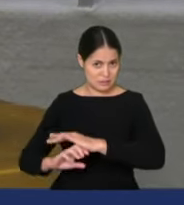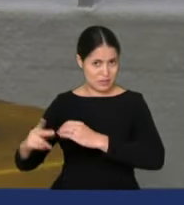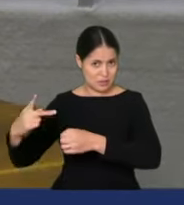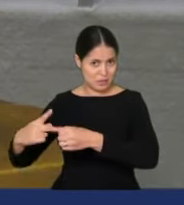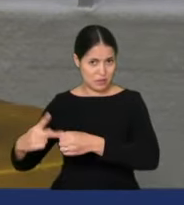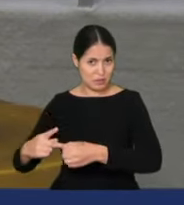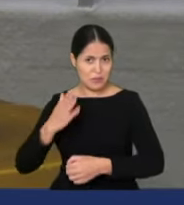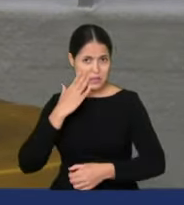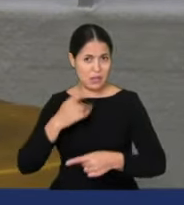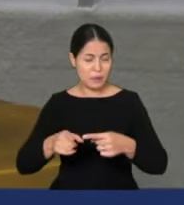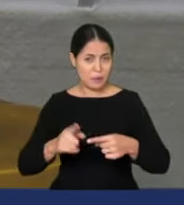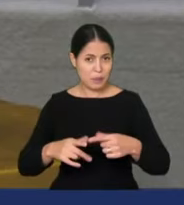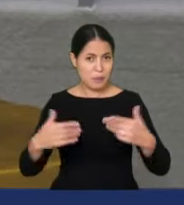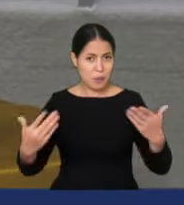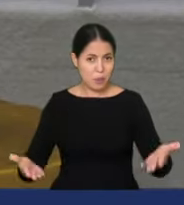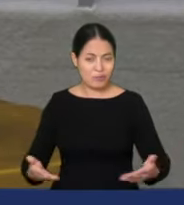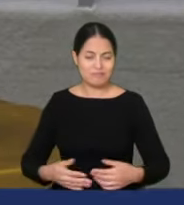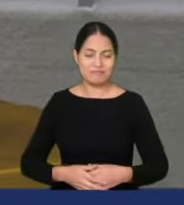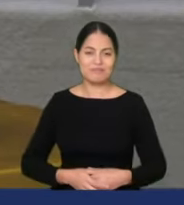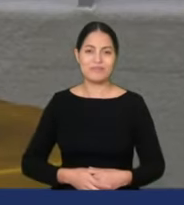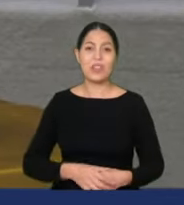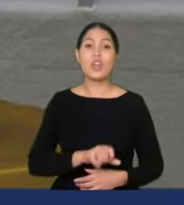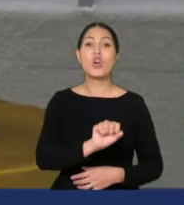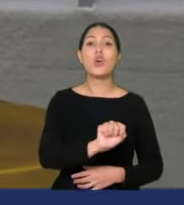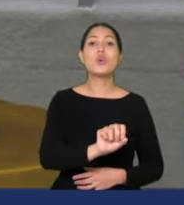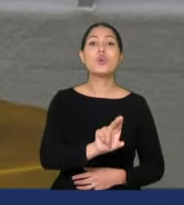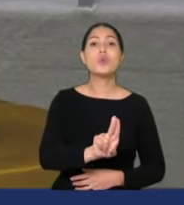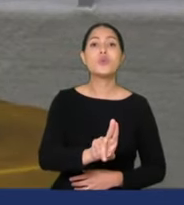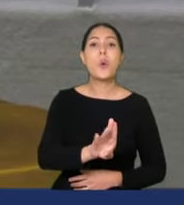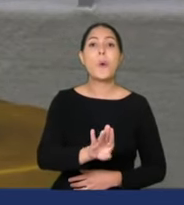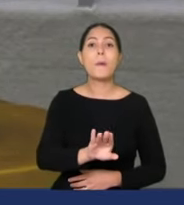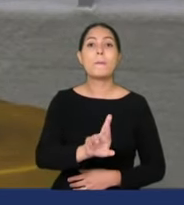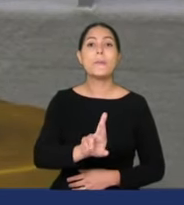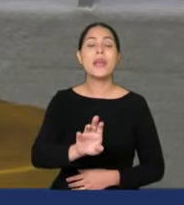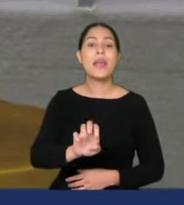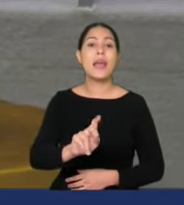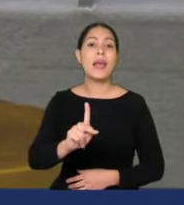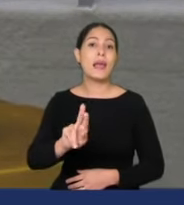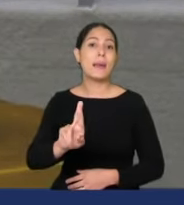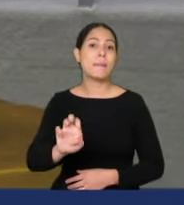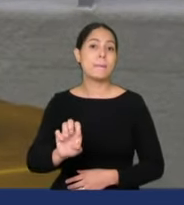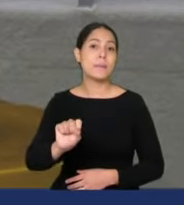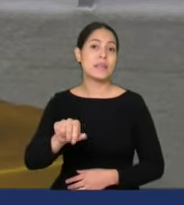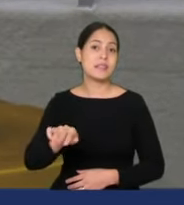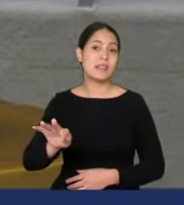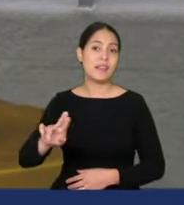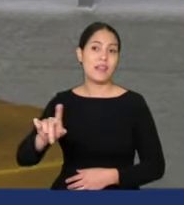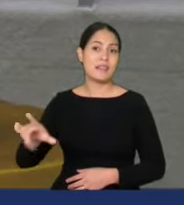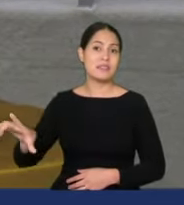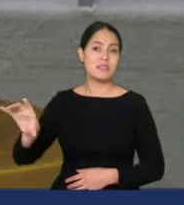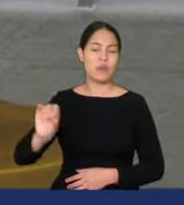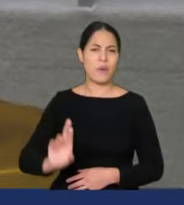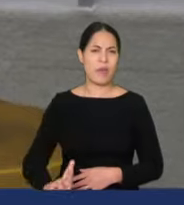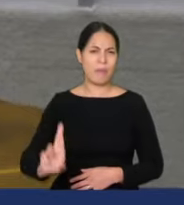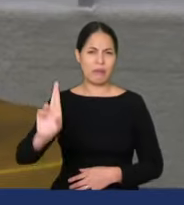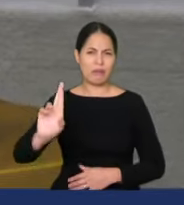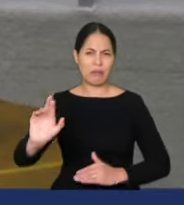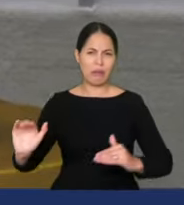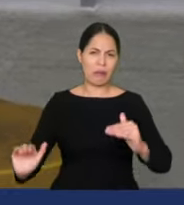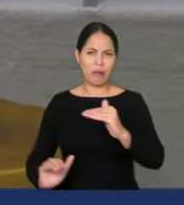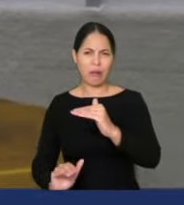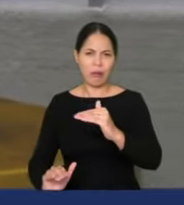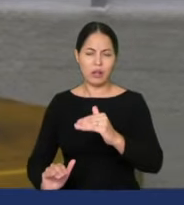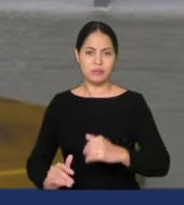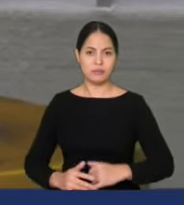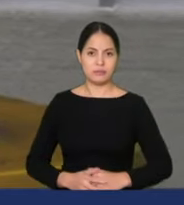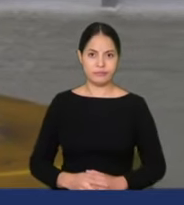a subrepresentação do Parlamento Nacional nos seus três níveis, tanto no município quanto no